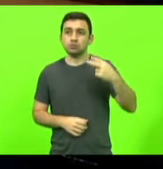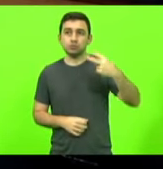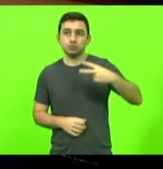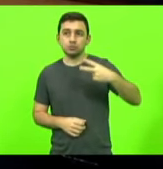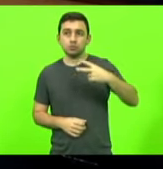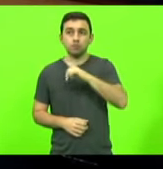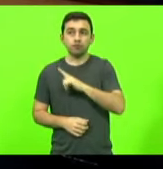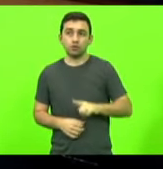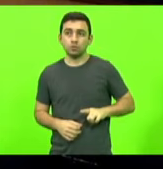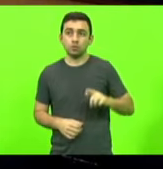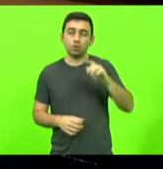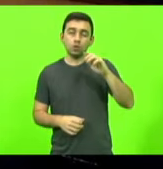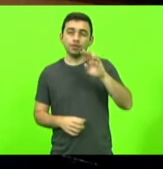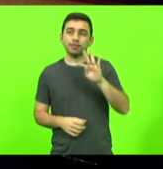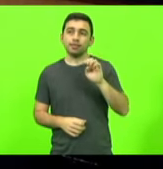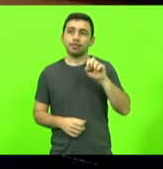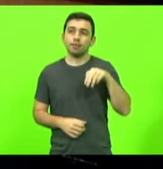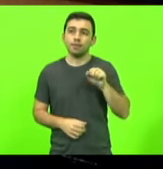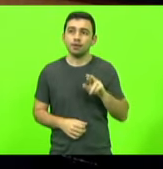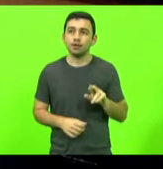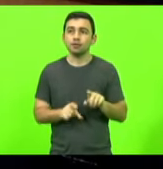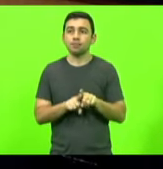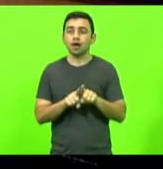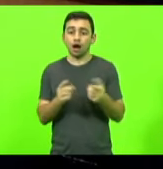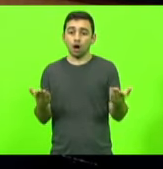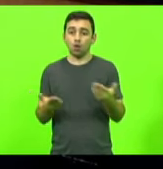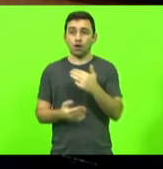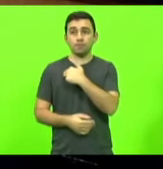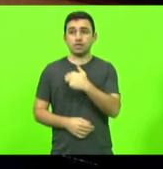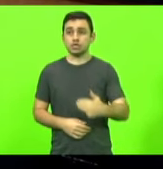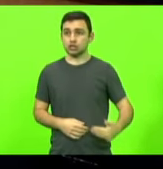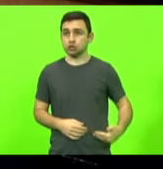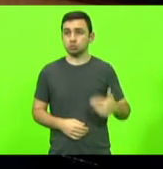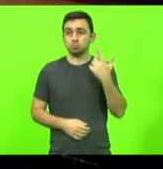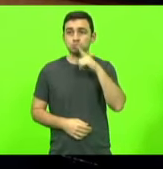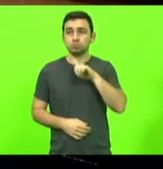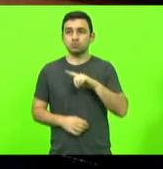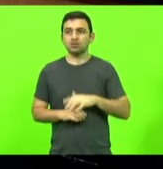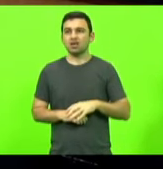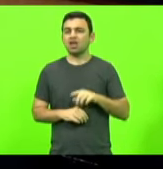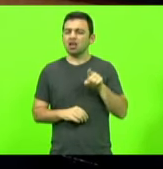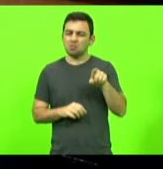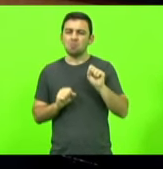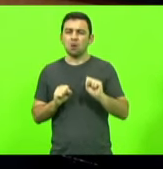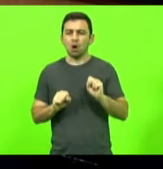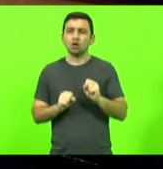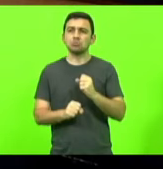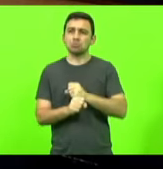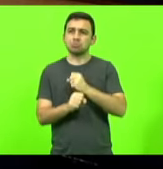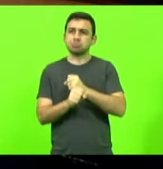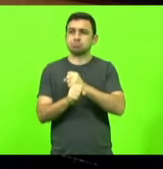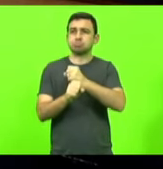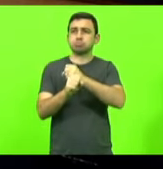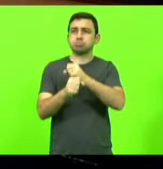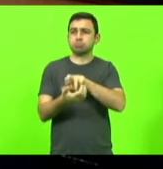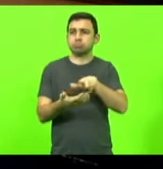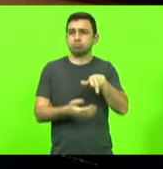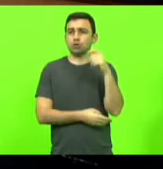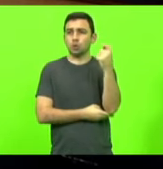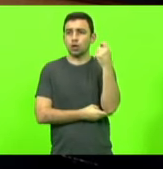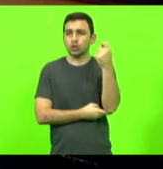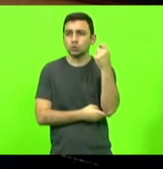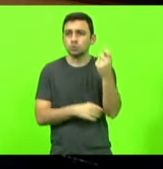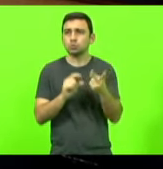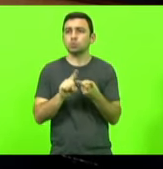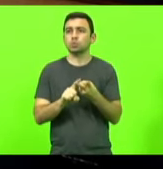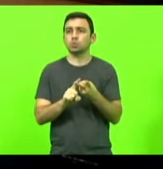governo Temer, e agora é ministro. Ele pode estar tocando bastante obras no Rio Grande do Sul